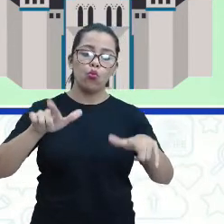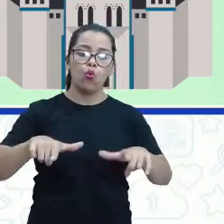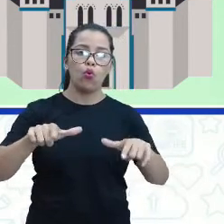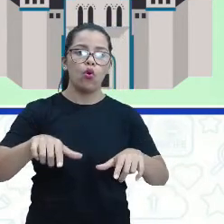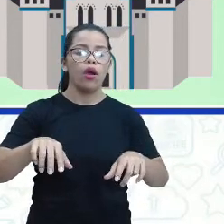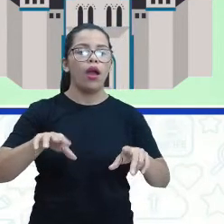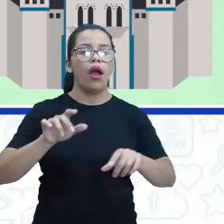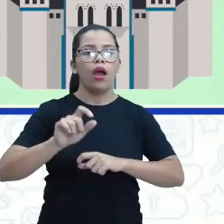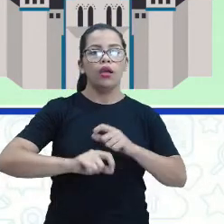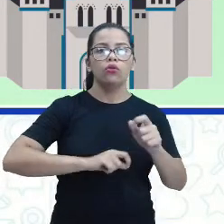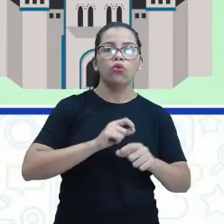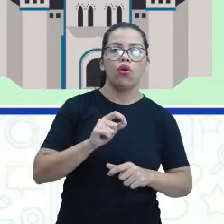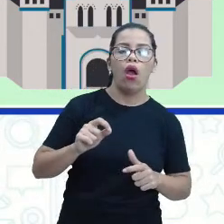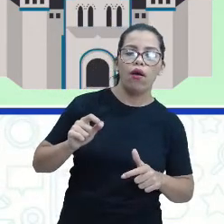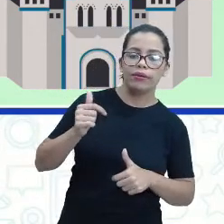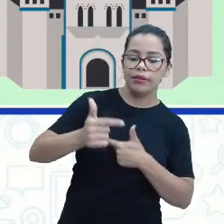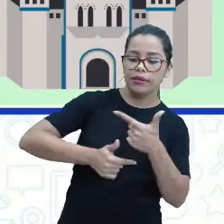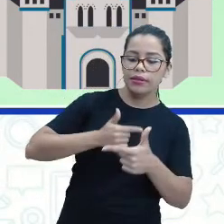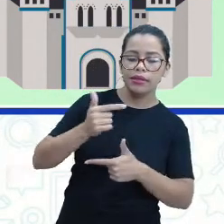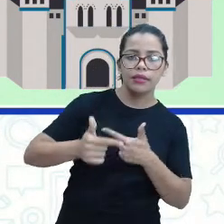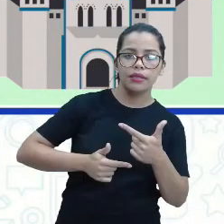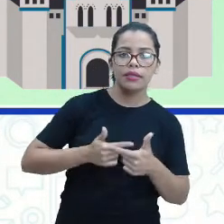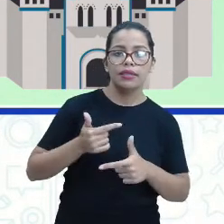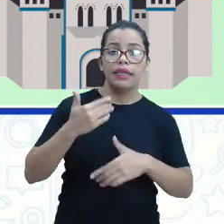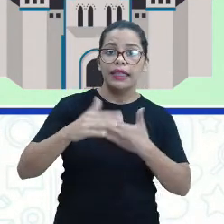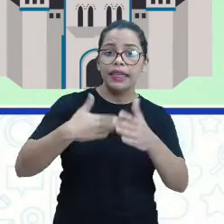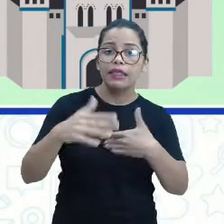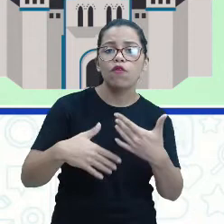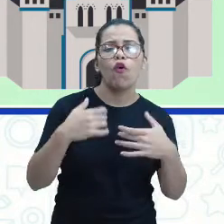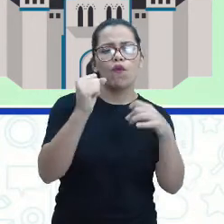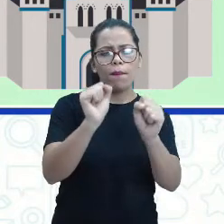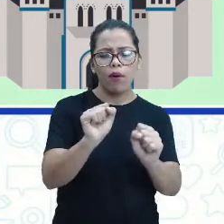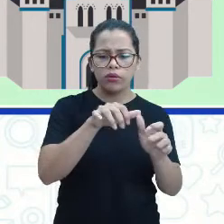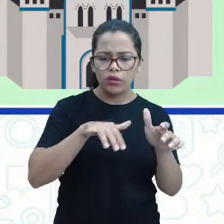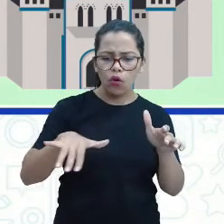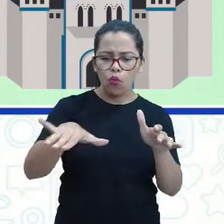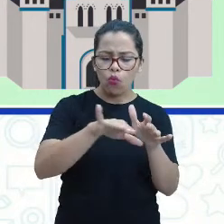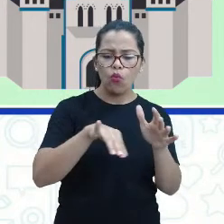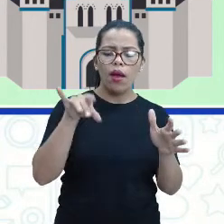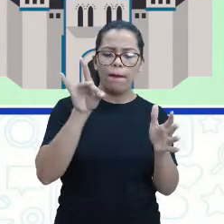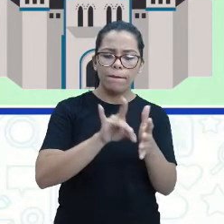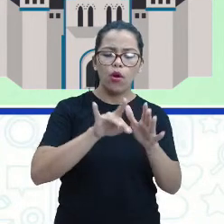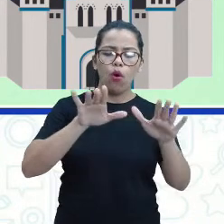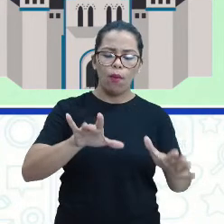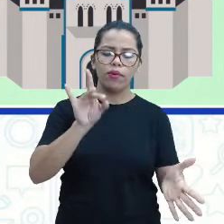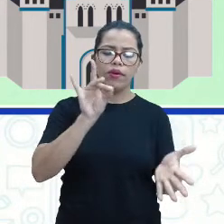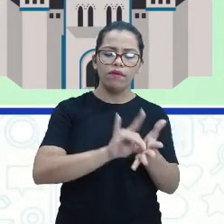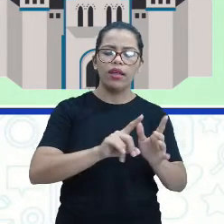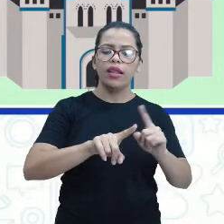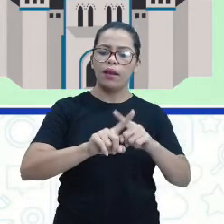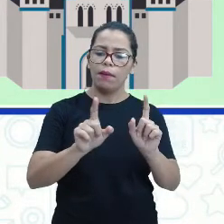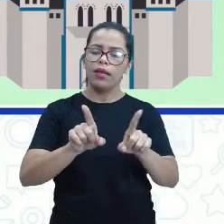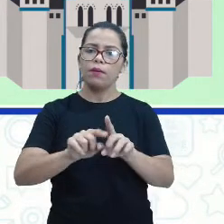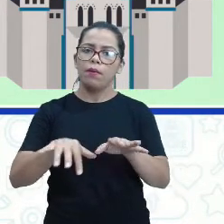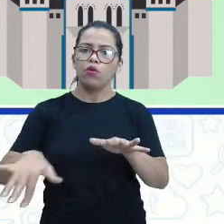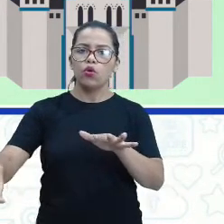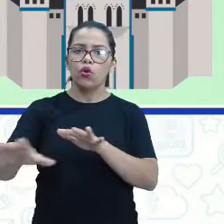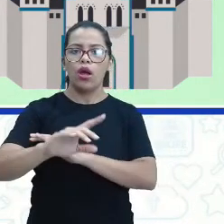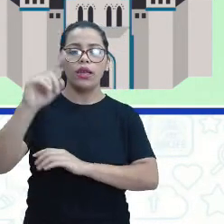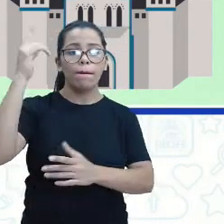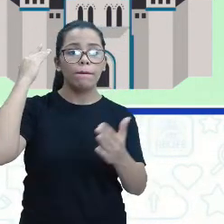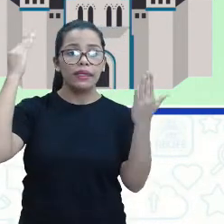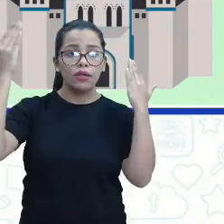desenvolve. Pode ser físico ou mesmo psicológico. No primeiro caso, o local onde se passa a história